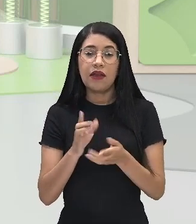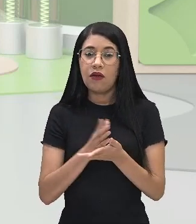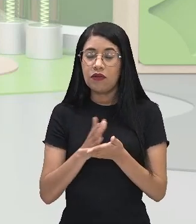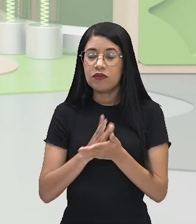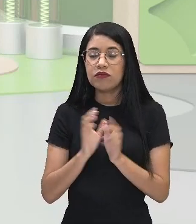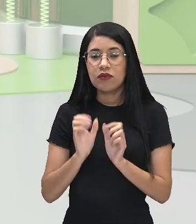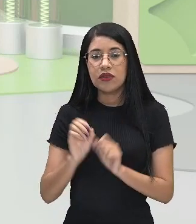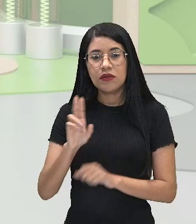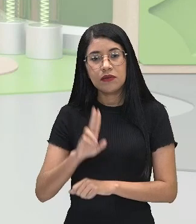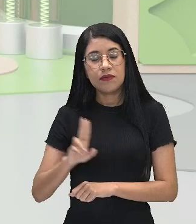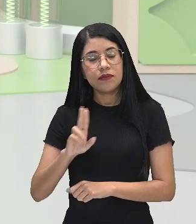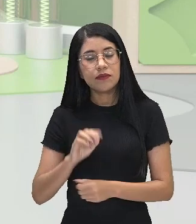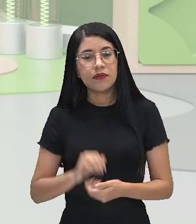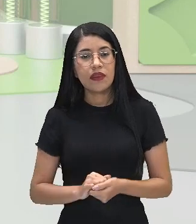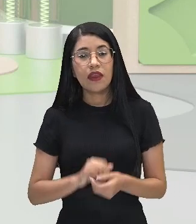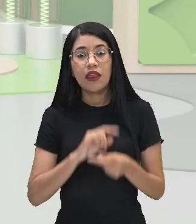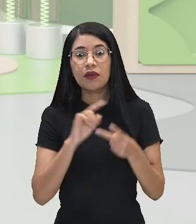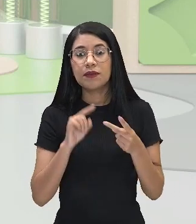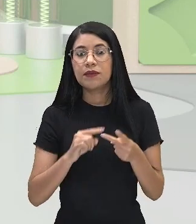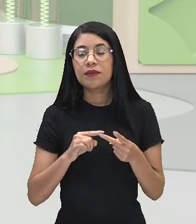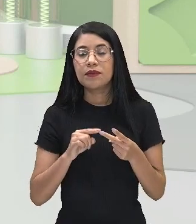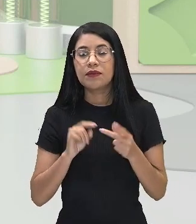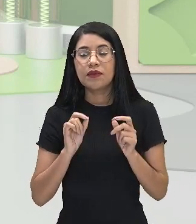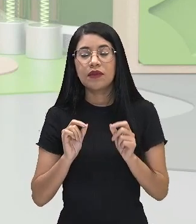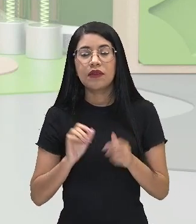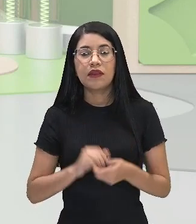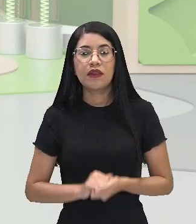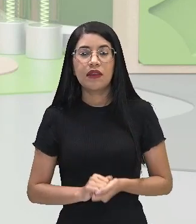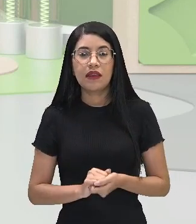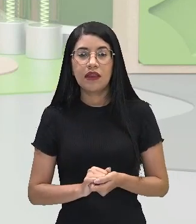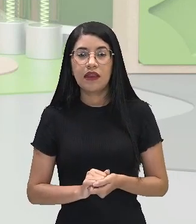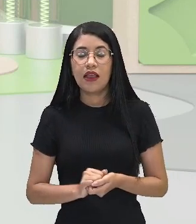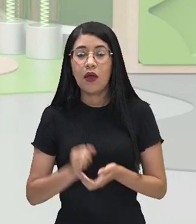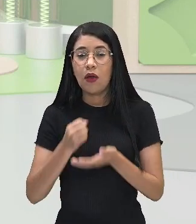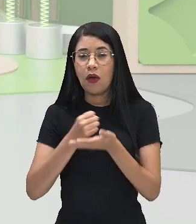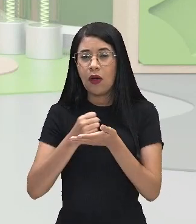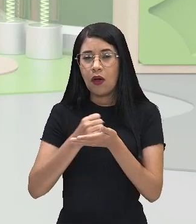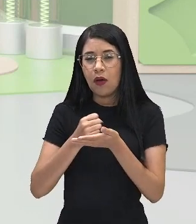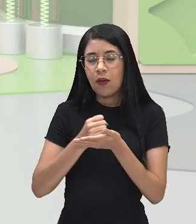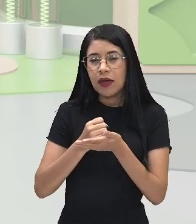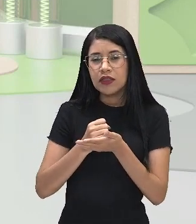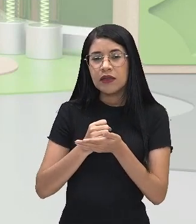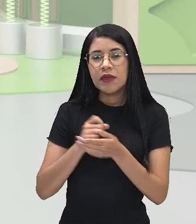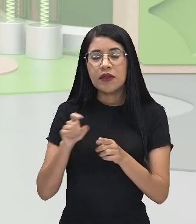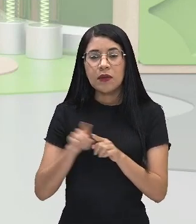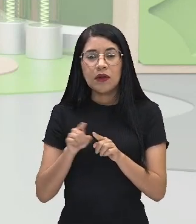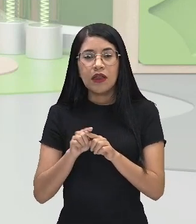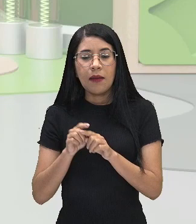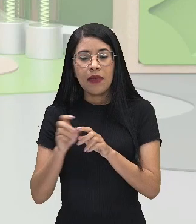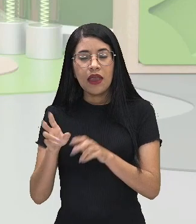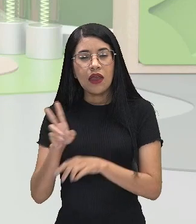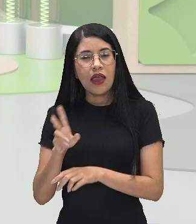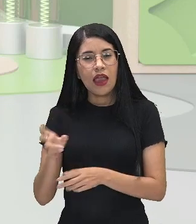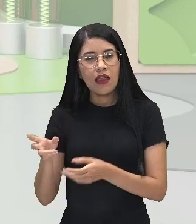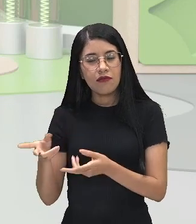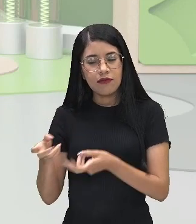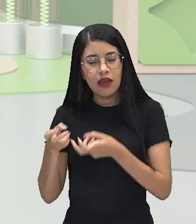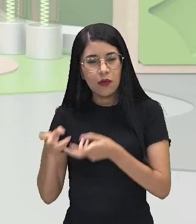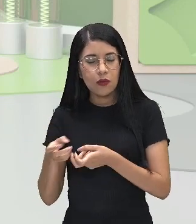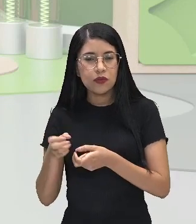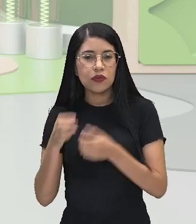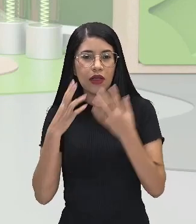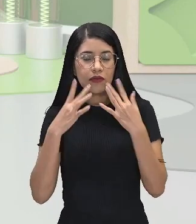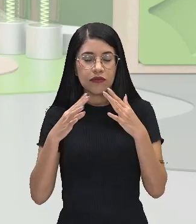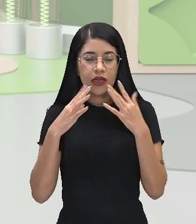E é por isso que o segundo ponto ali fala sobre medicamentos e recursos naturais que nós temos disponíveis na